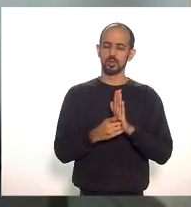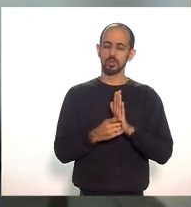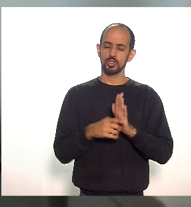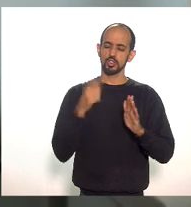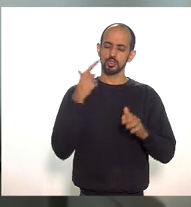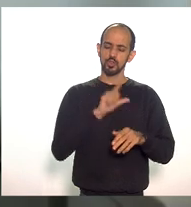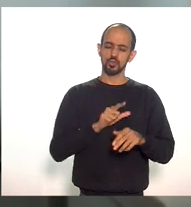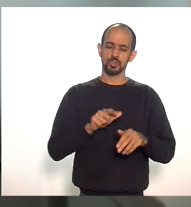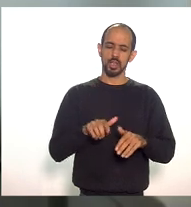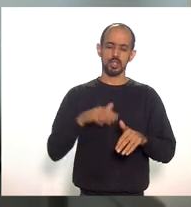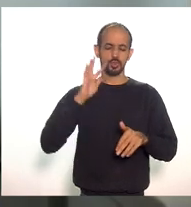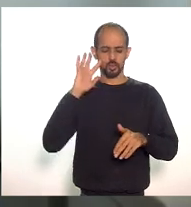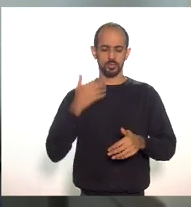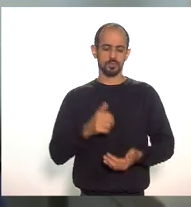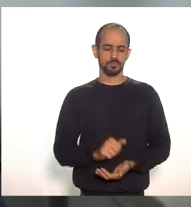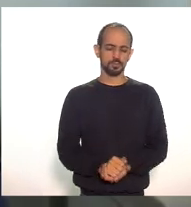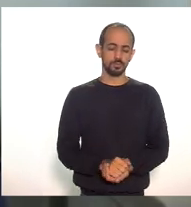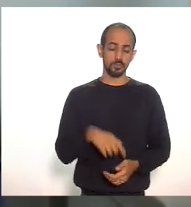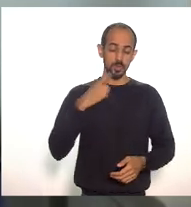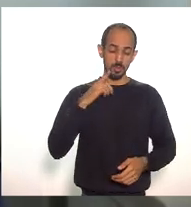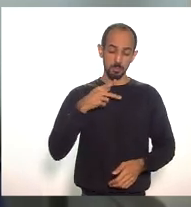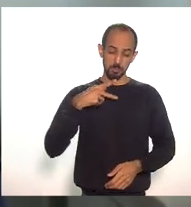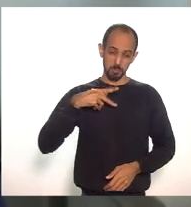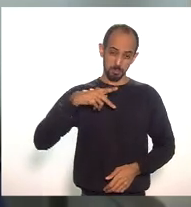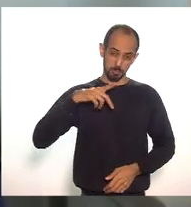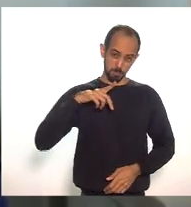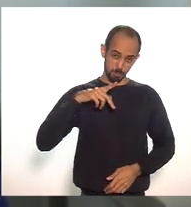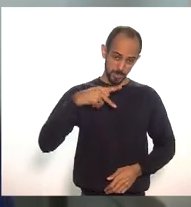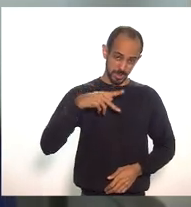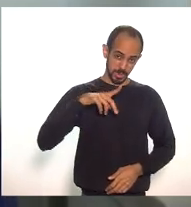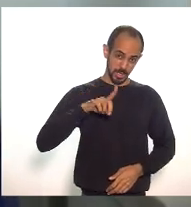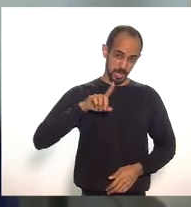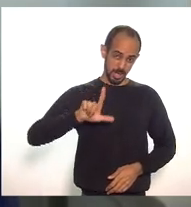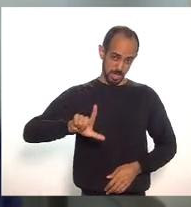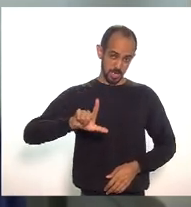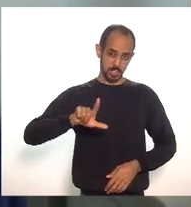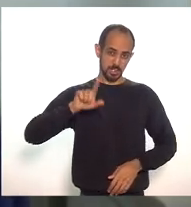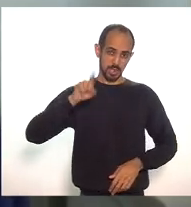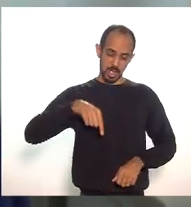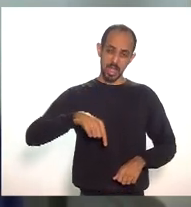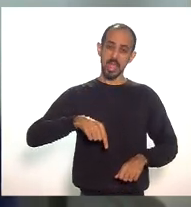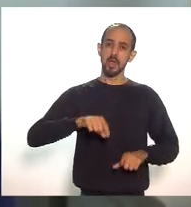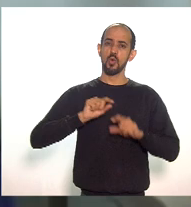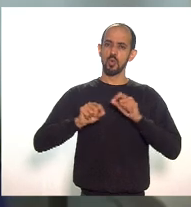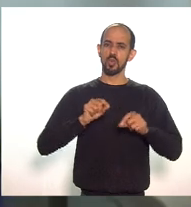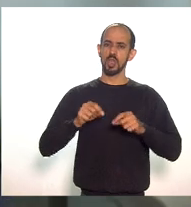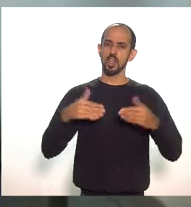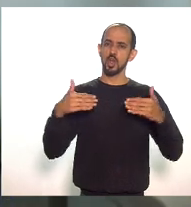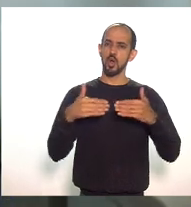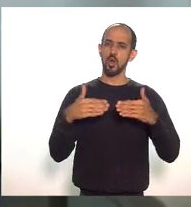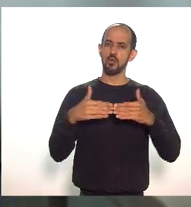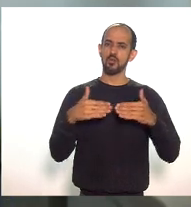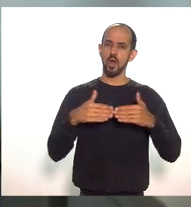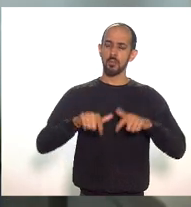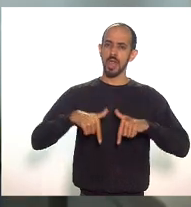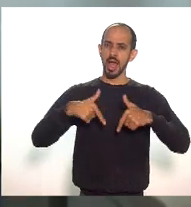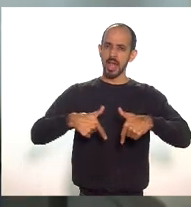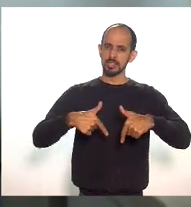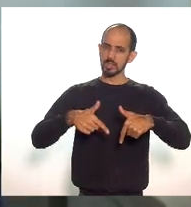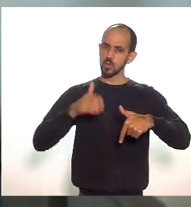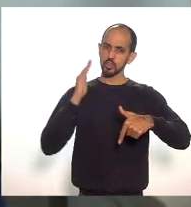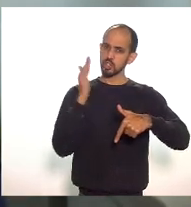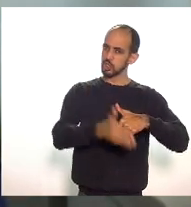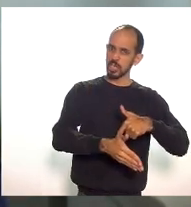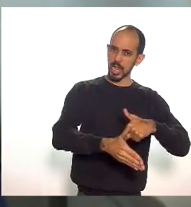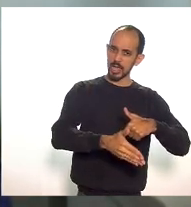esse pdl deputado a Mônica Francisco totalmente coerente com ação direta de